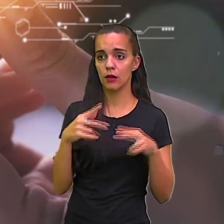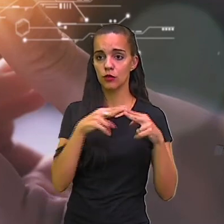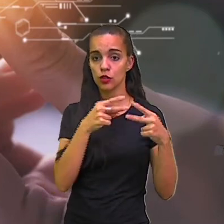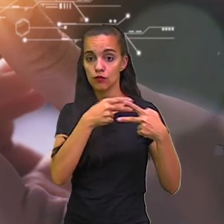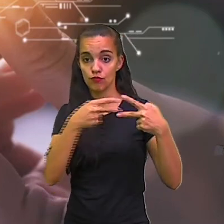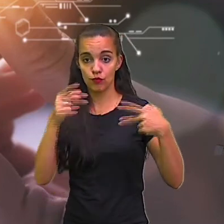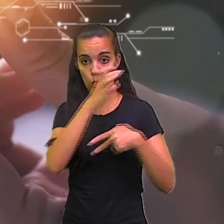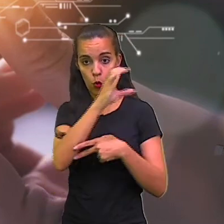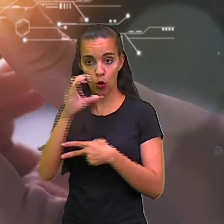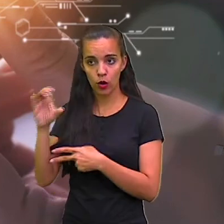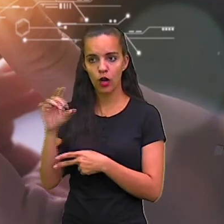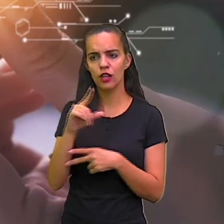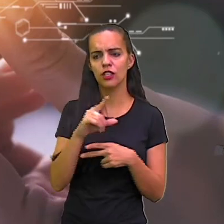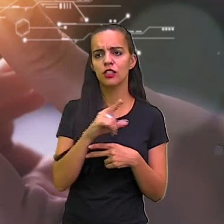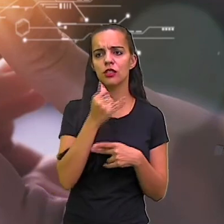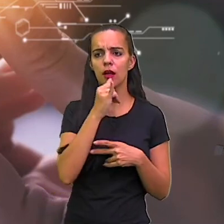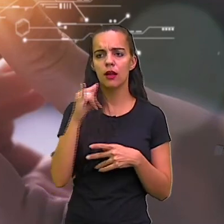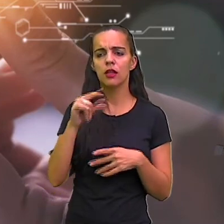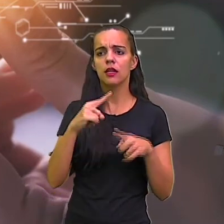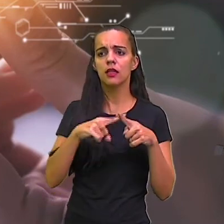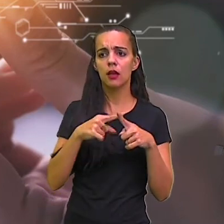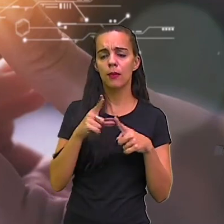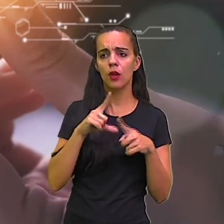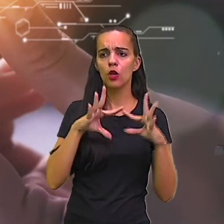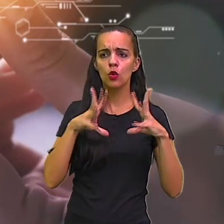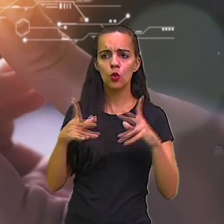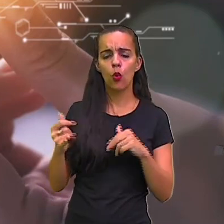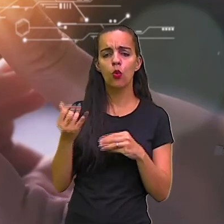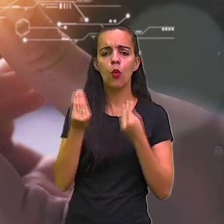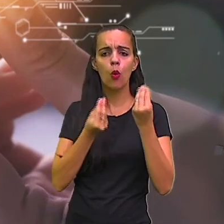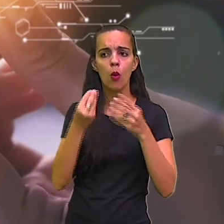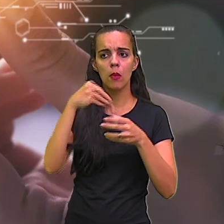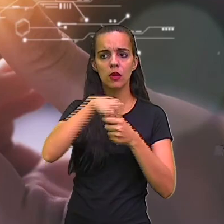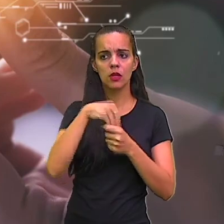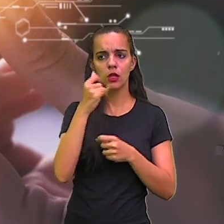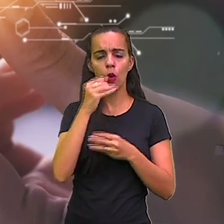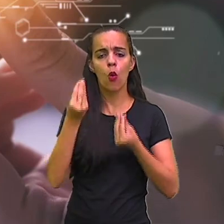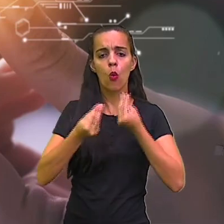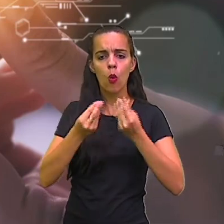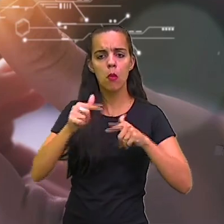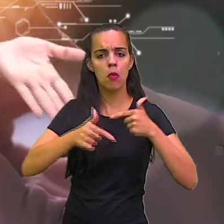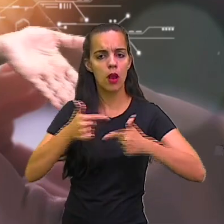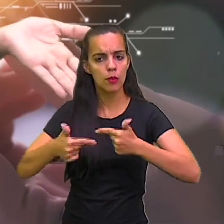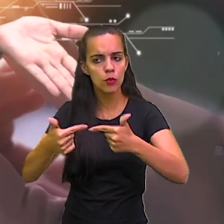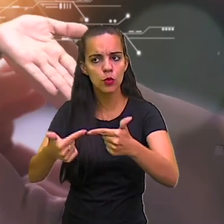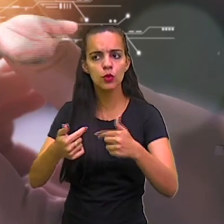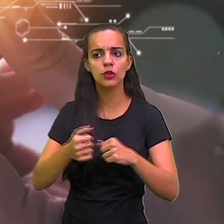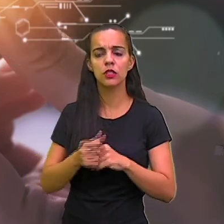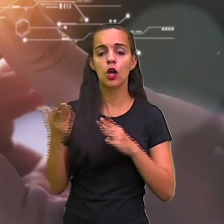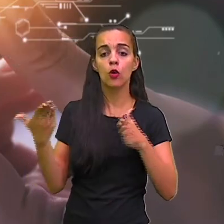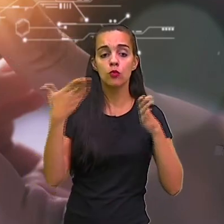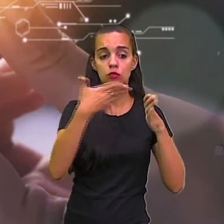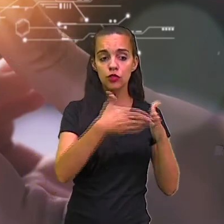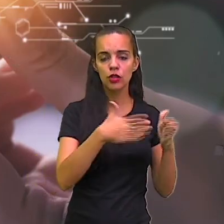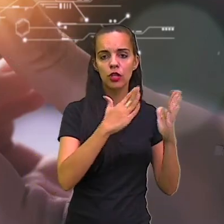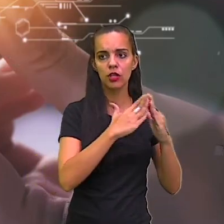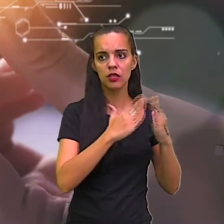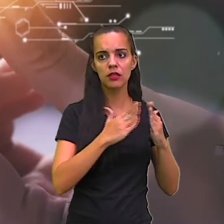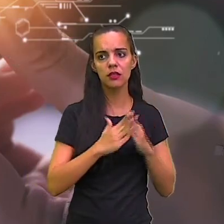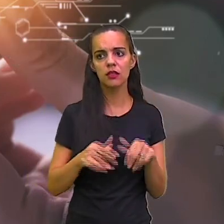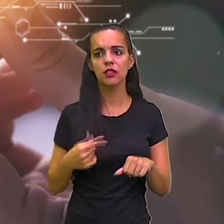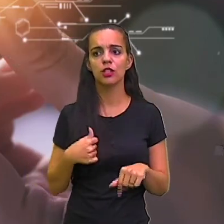elétrica nos falamos de energia elétrica de como ela é produzida como ela chega nas nossas casas